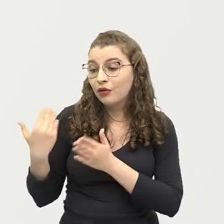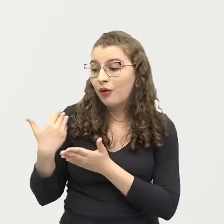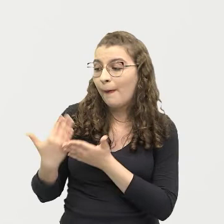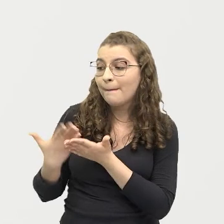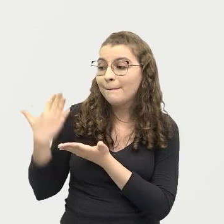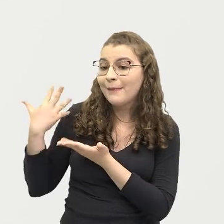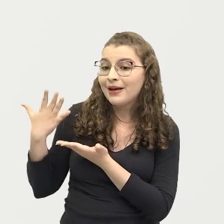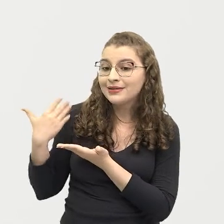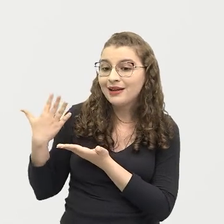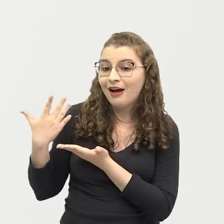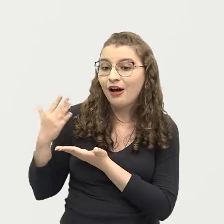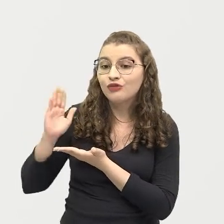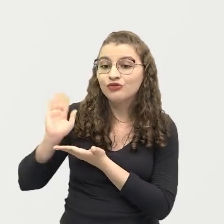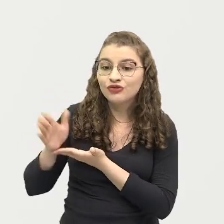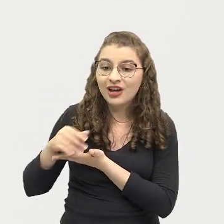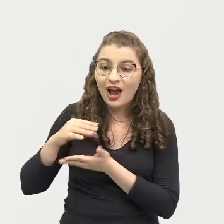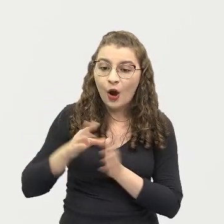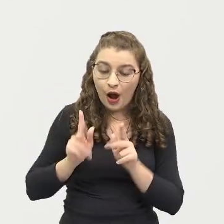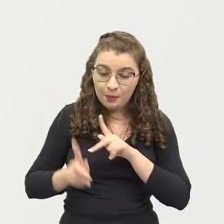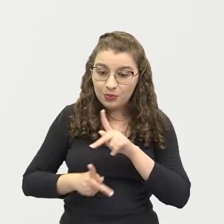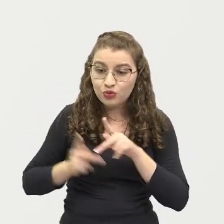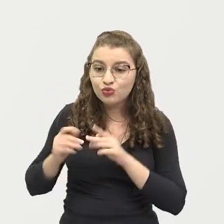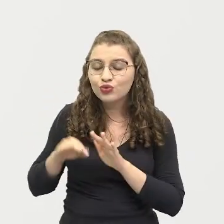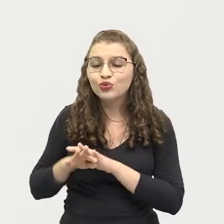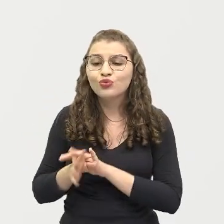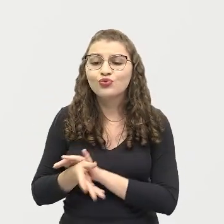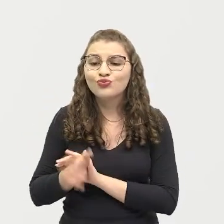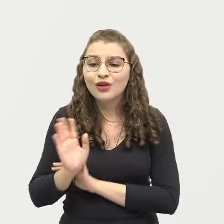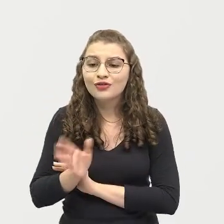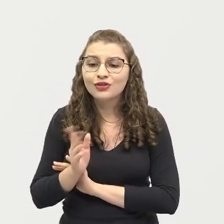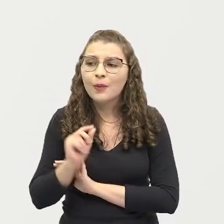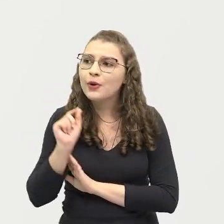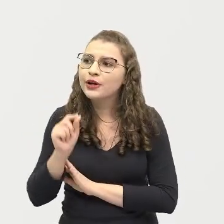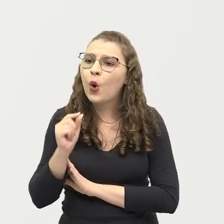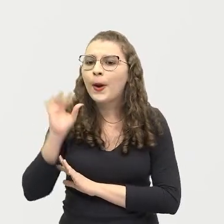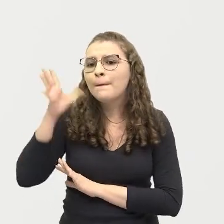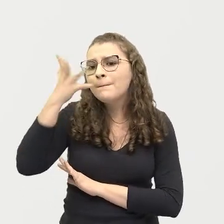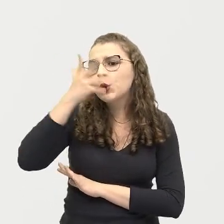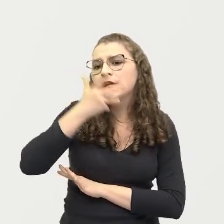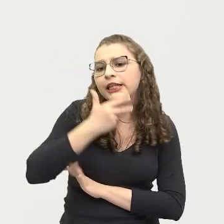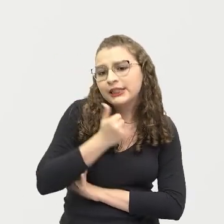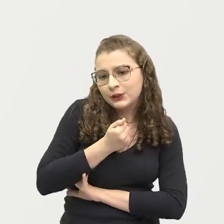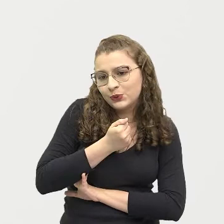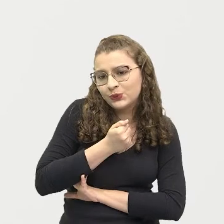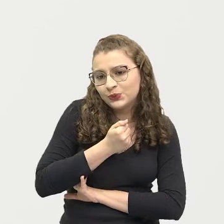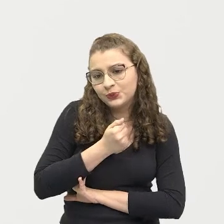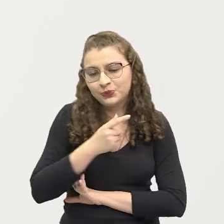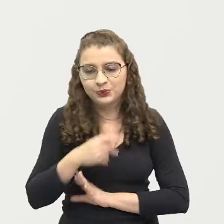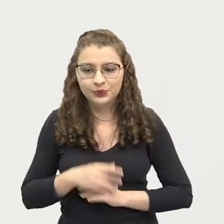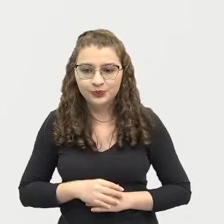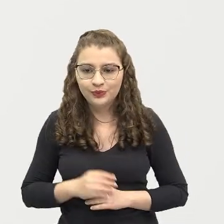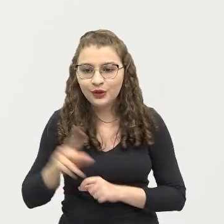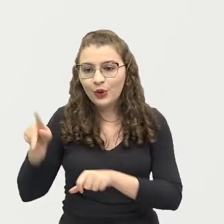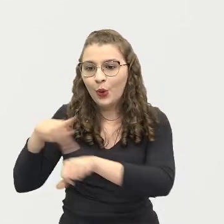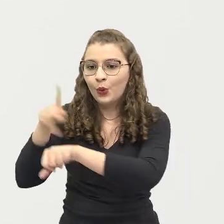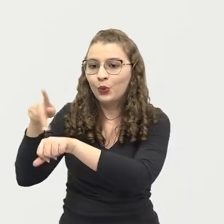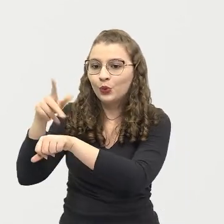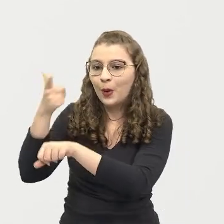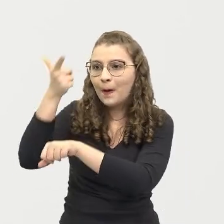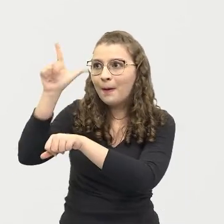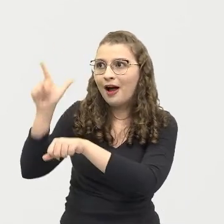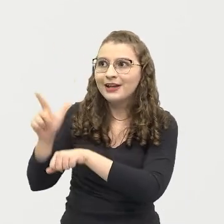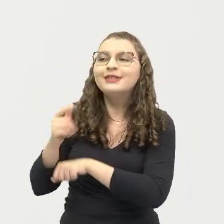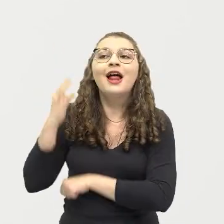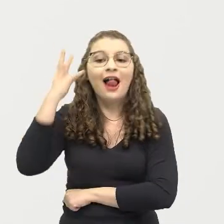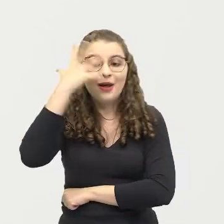um modelo que indicava um sinônimo de beleza, que era o que vinha de fora, não é isso? O que vinha de fora era que era bonito. Então,